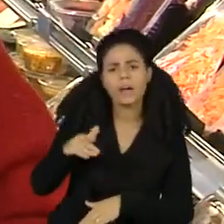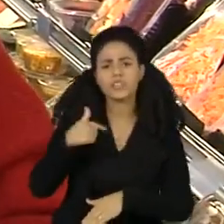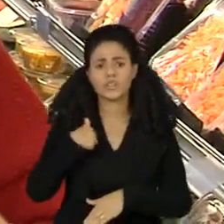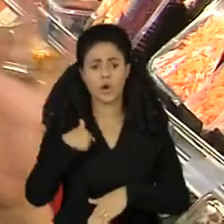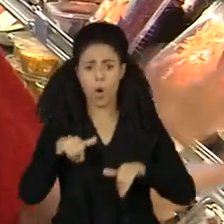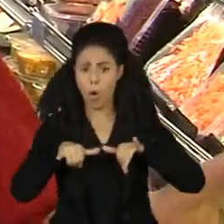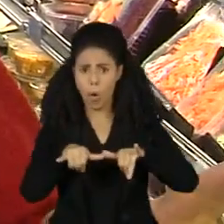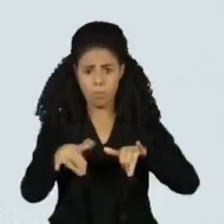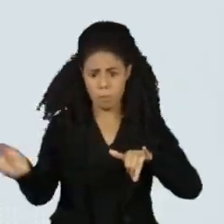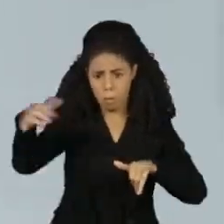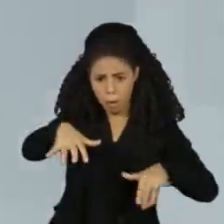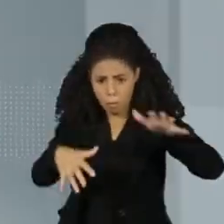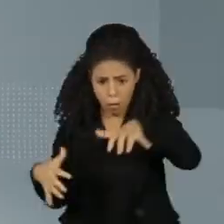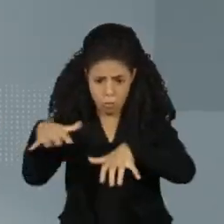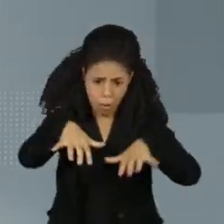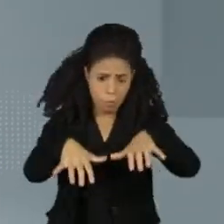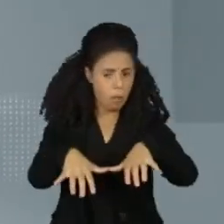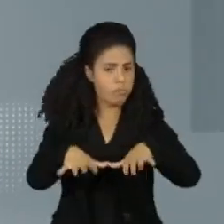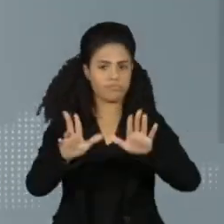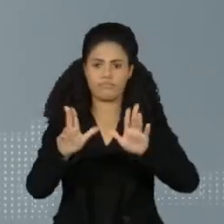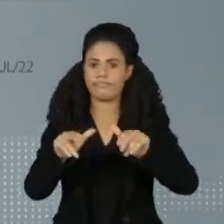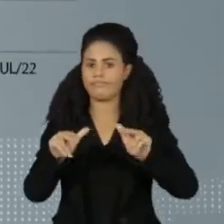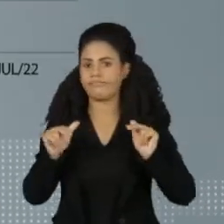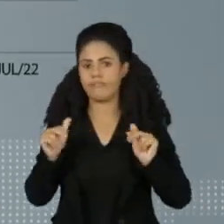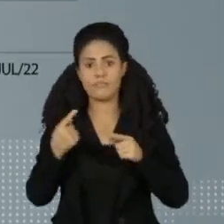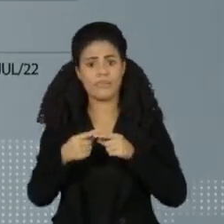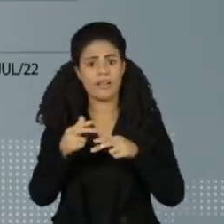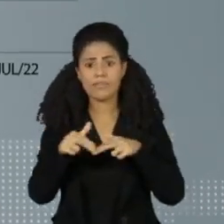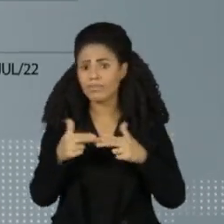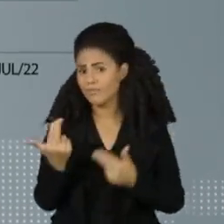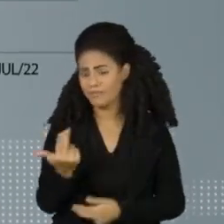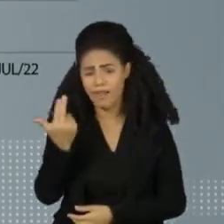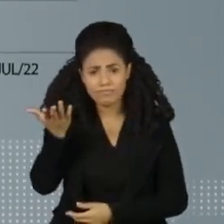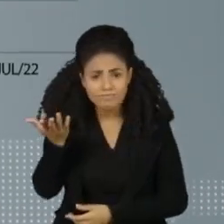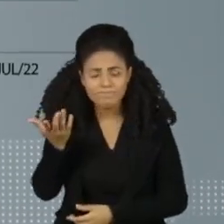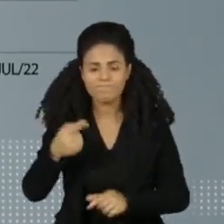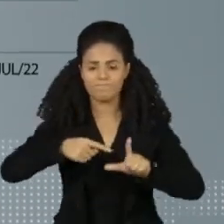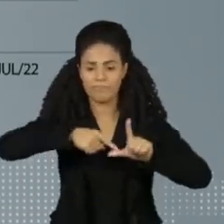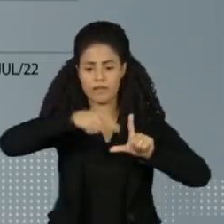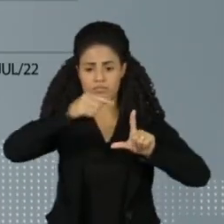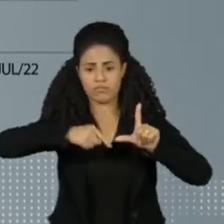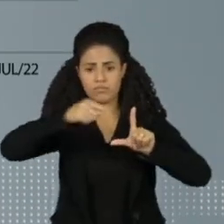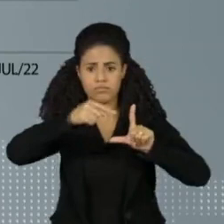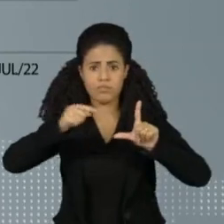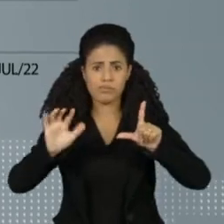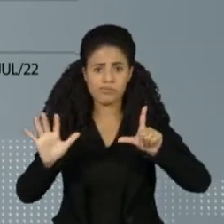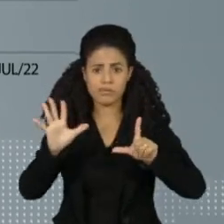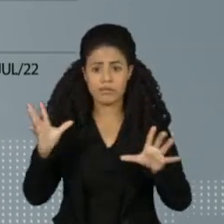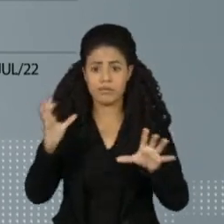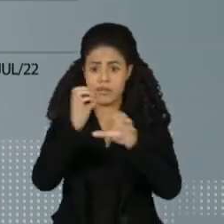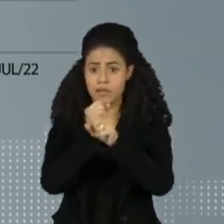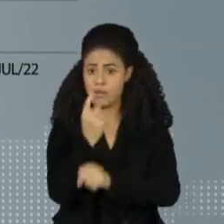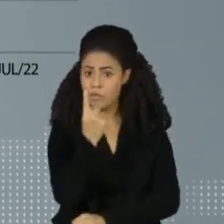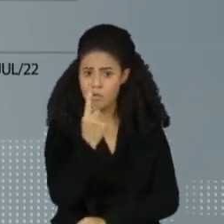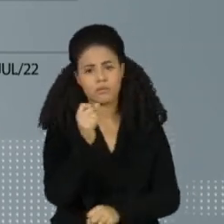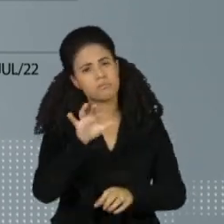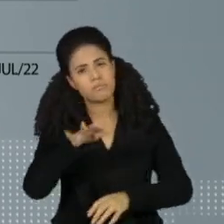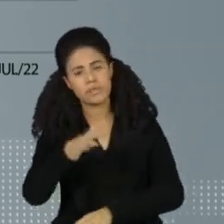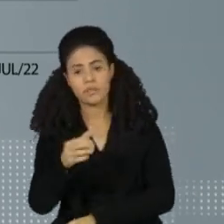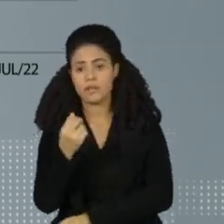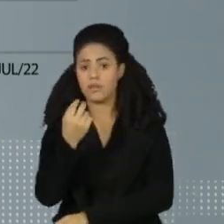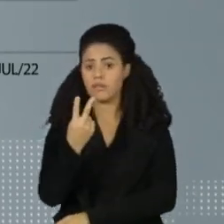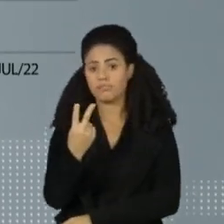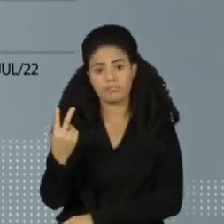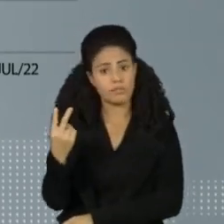compras assim, para encher o armário. Desde setembro do ano passado, a inflação oficial acumulada em um ano está na casa dos